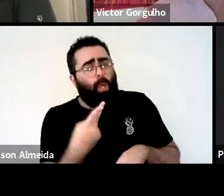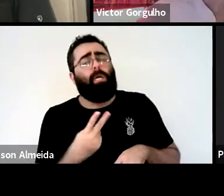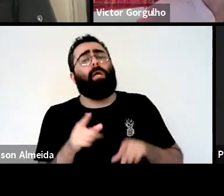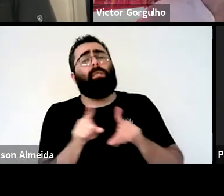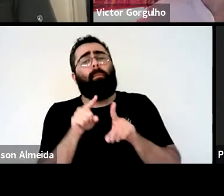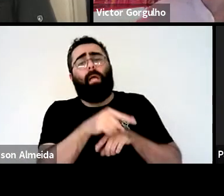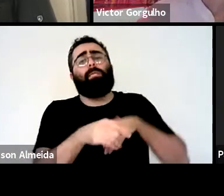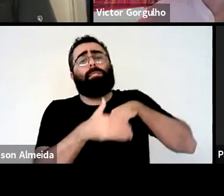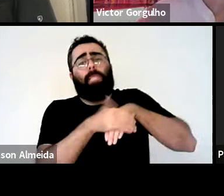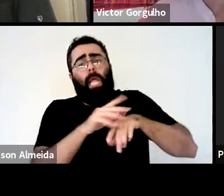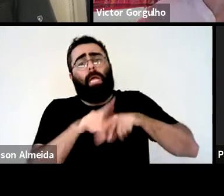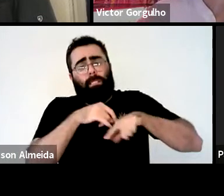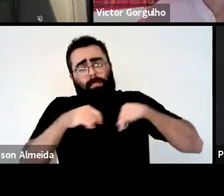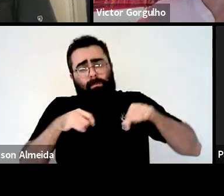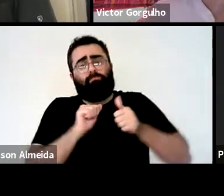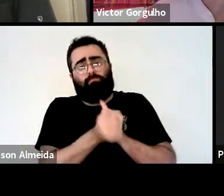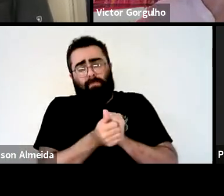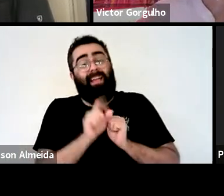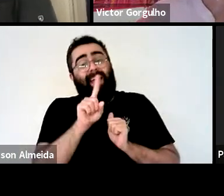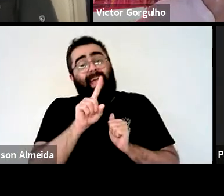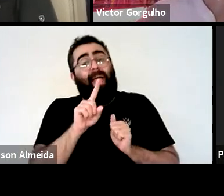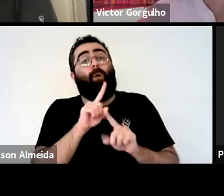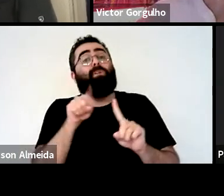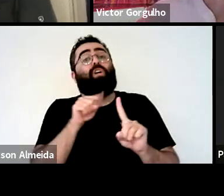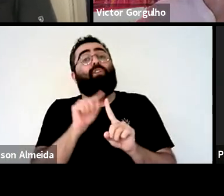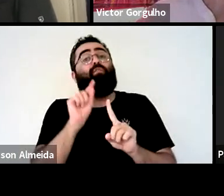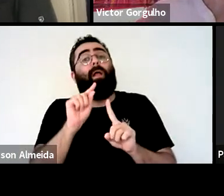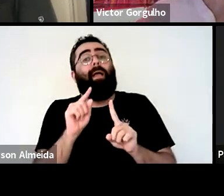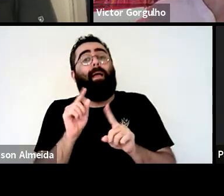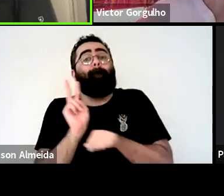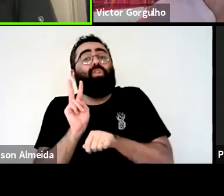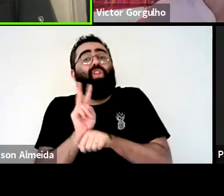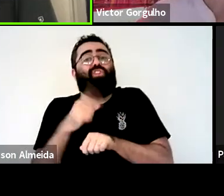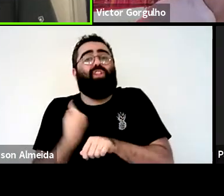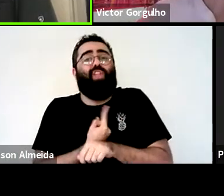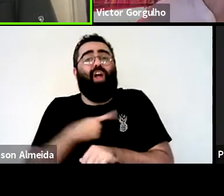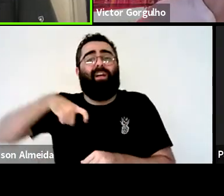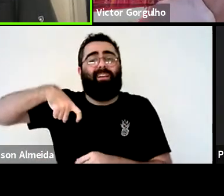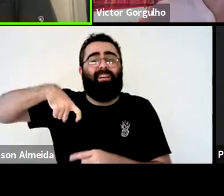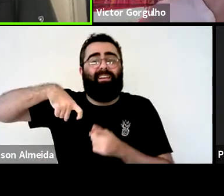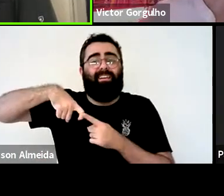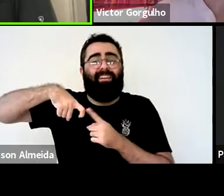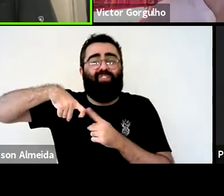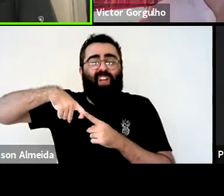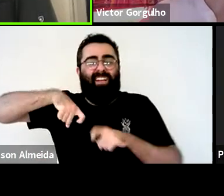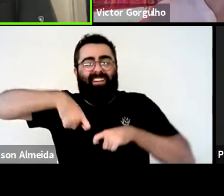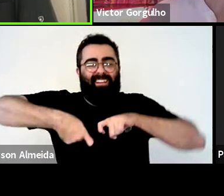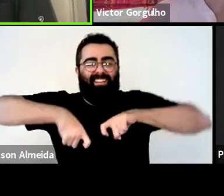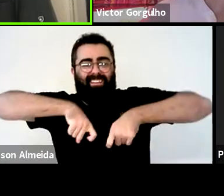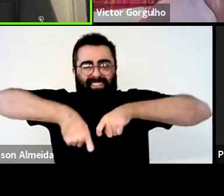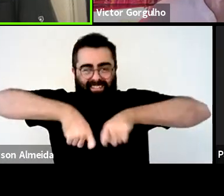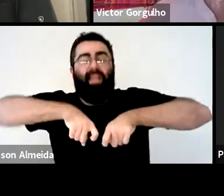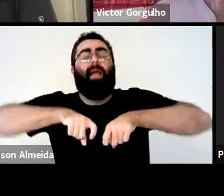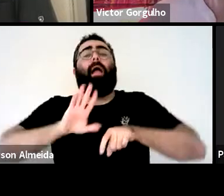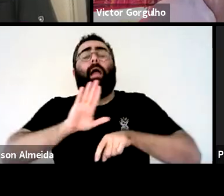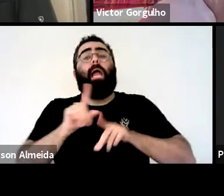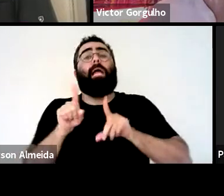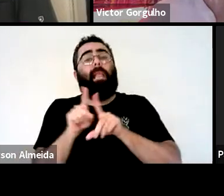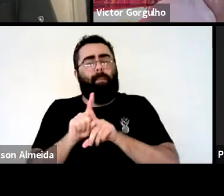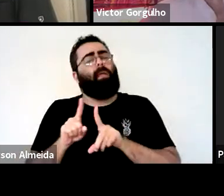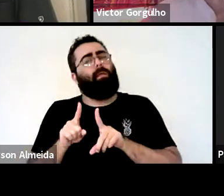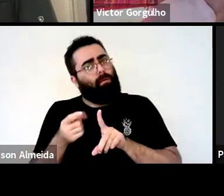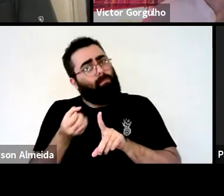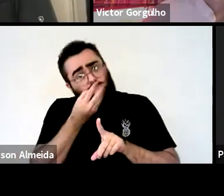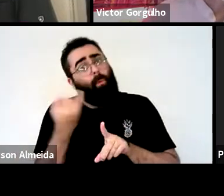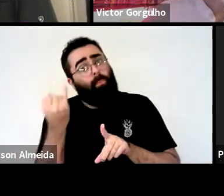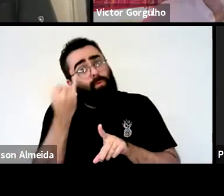O tênis era, é óbvio, para proteger nosso joelho, mas também era para, uhum, para de alguma maneira, articular essa sonoridade, porque a gente fica